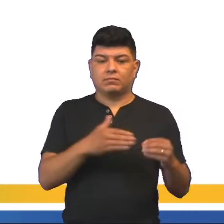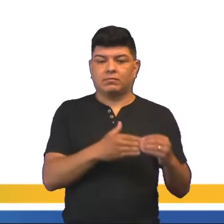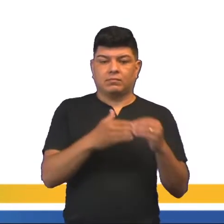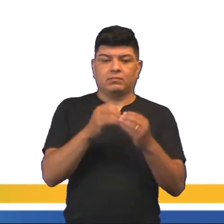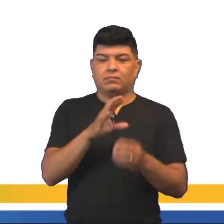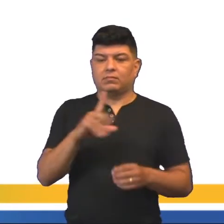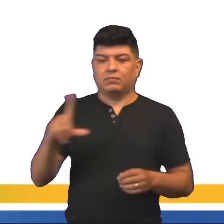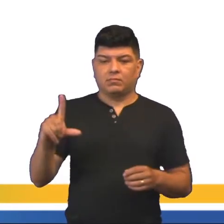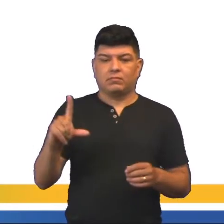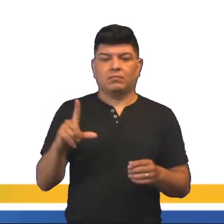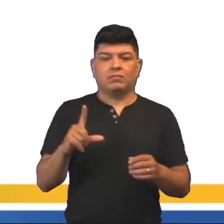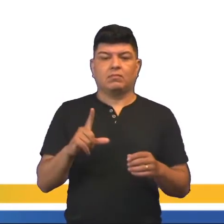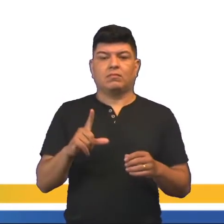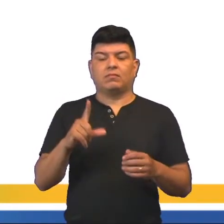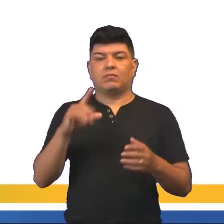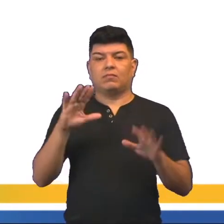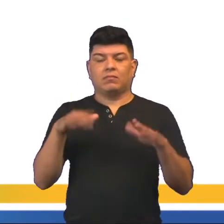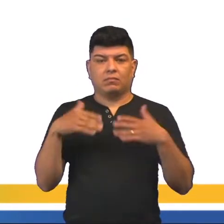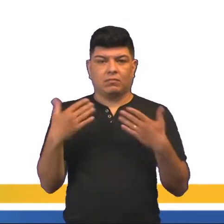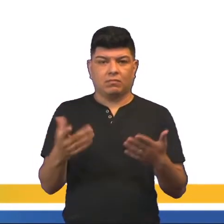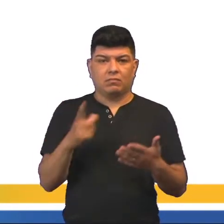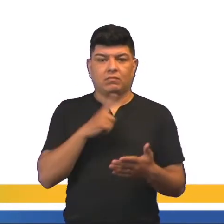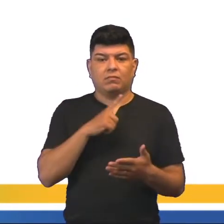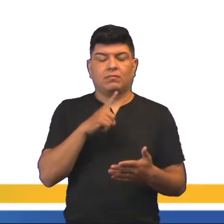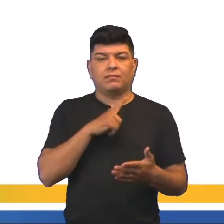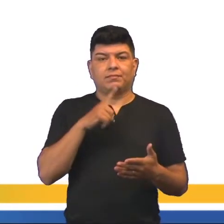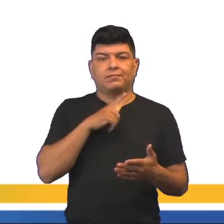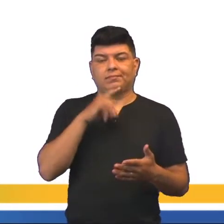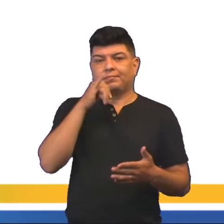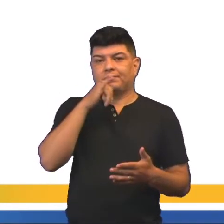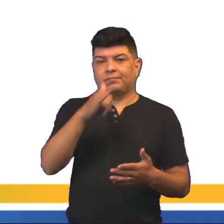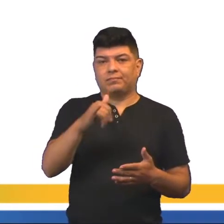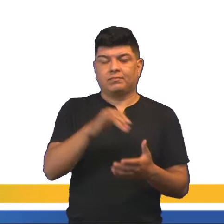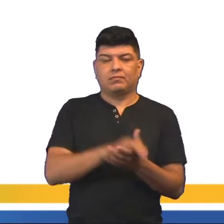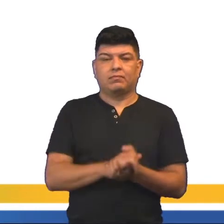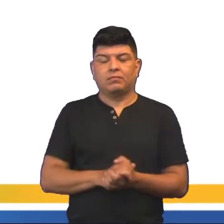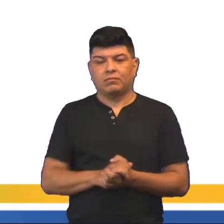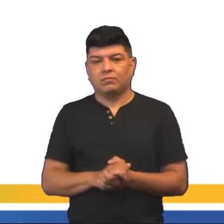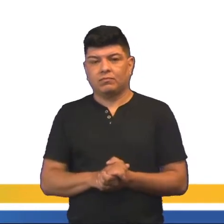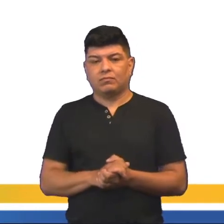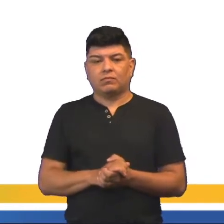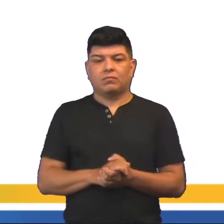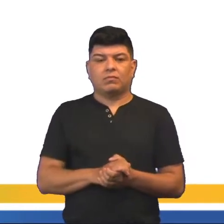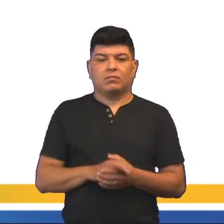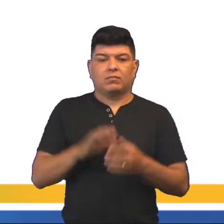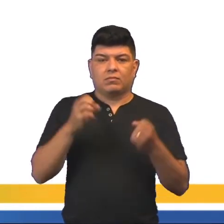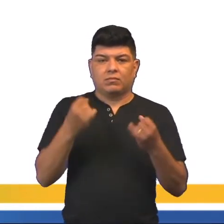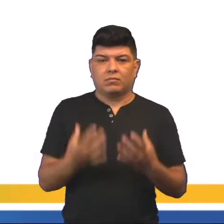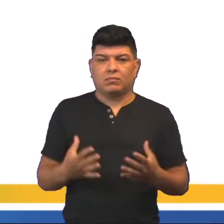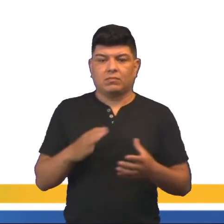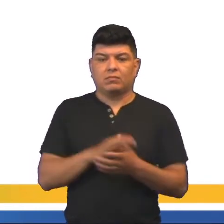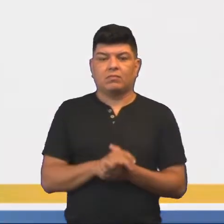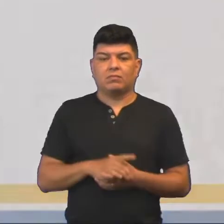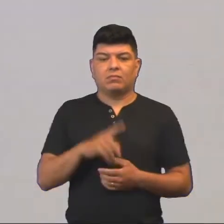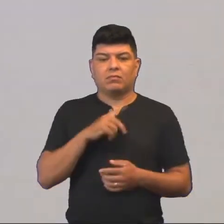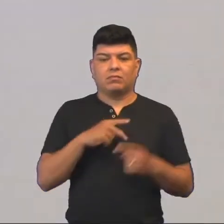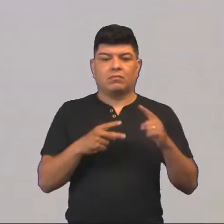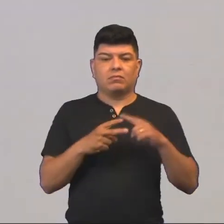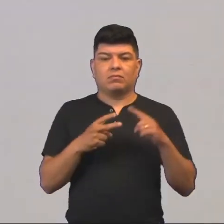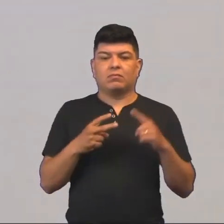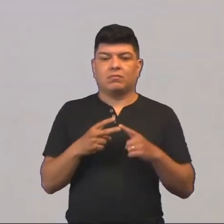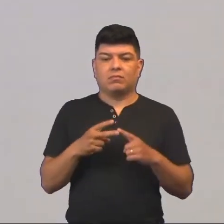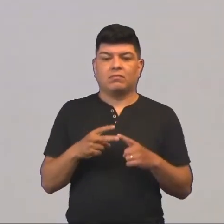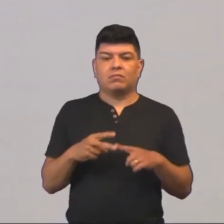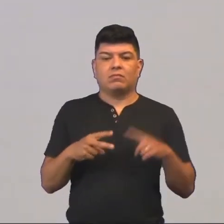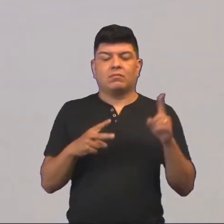a classificação dos tipos de fontes de energia. Quando a gente fala desses tipos de fontes, nós vamos ter dois